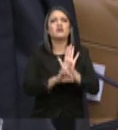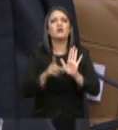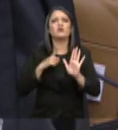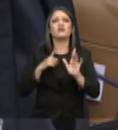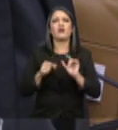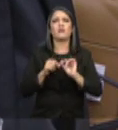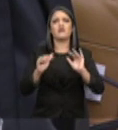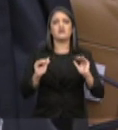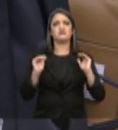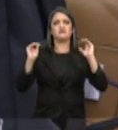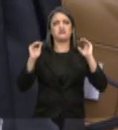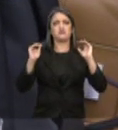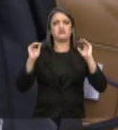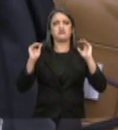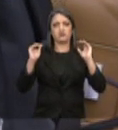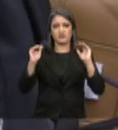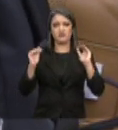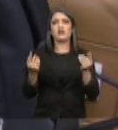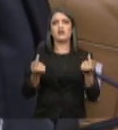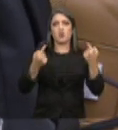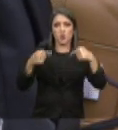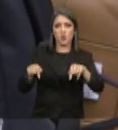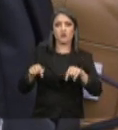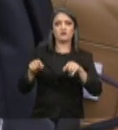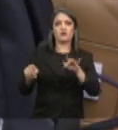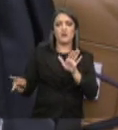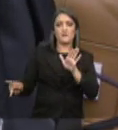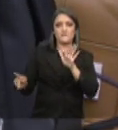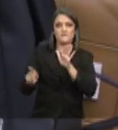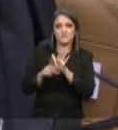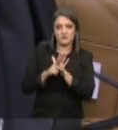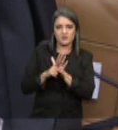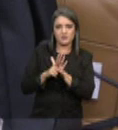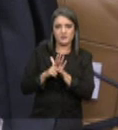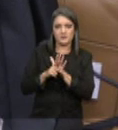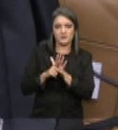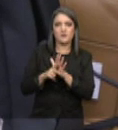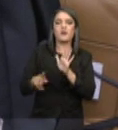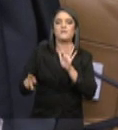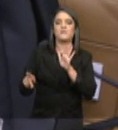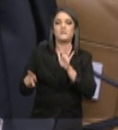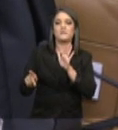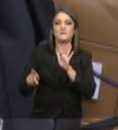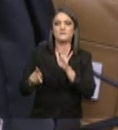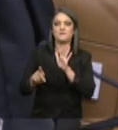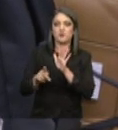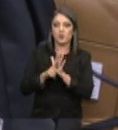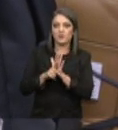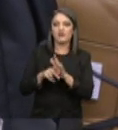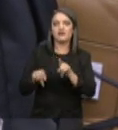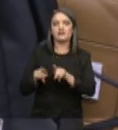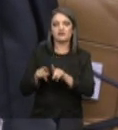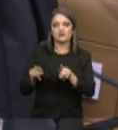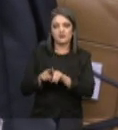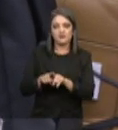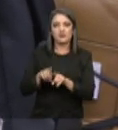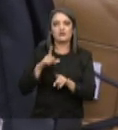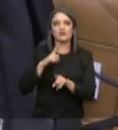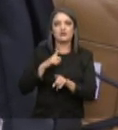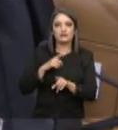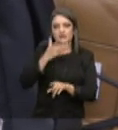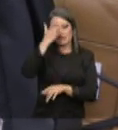soberania suma a propriedade abominável e indefensável